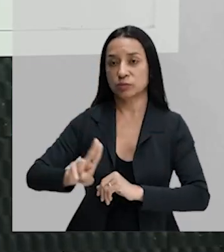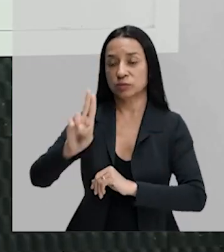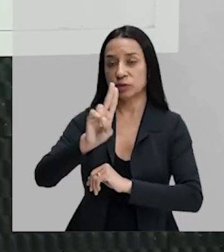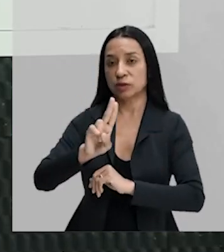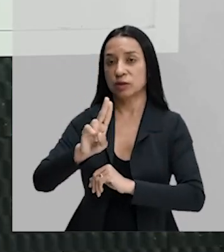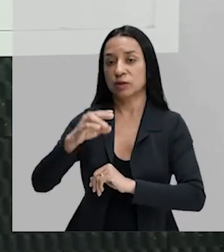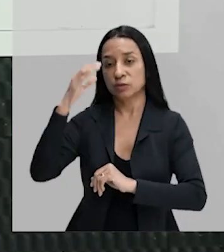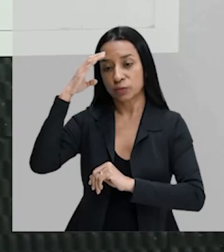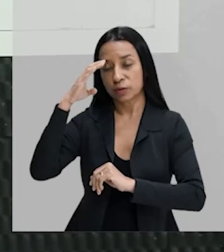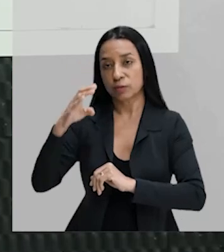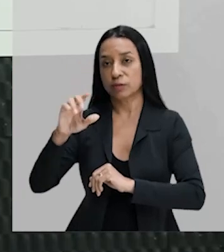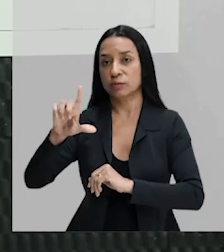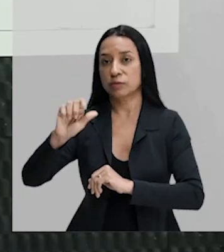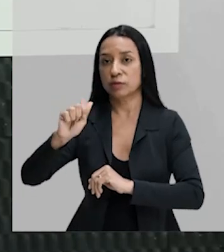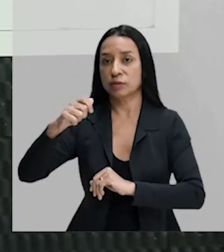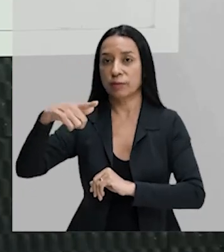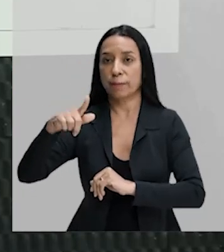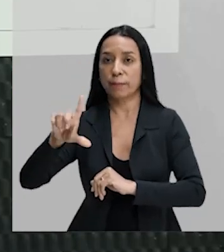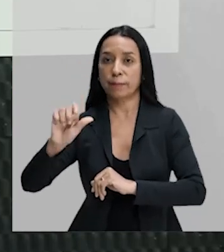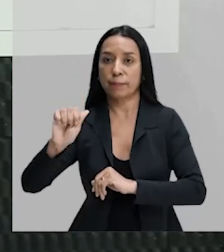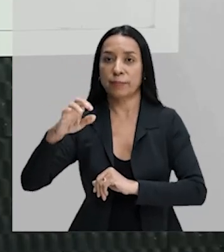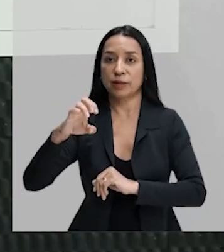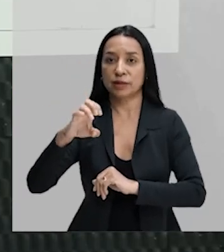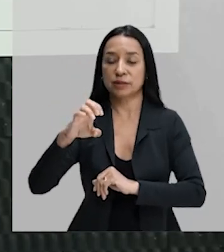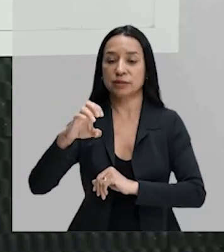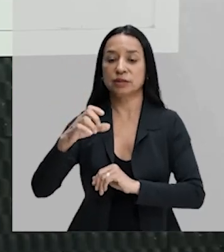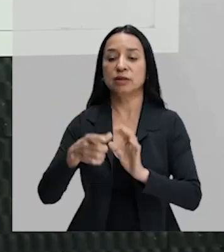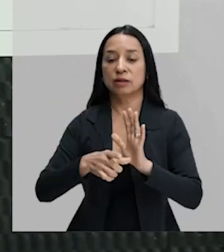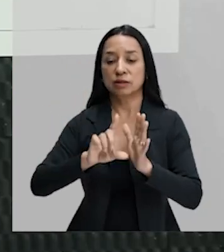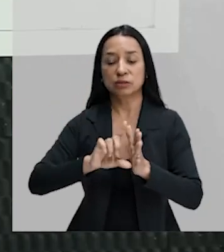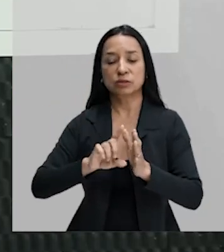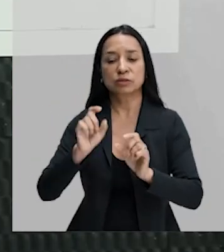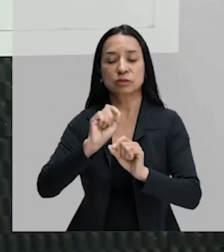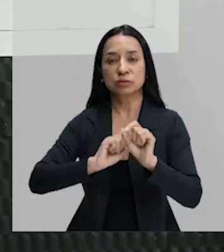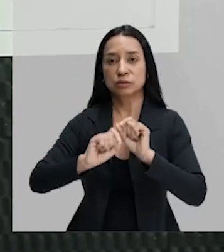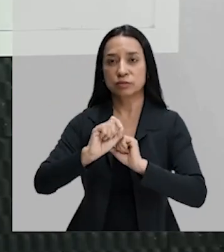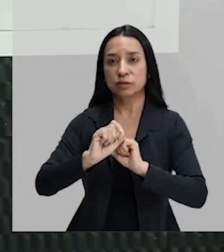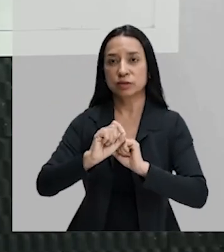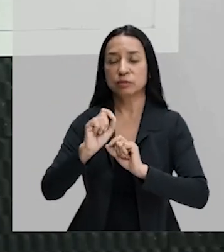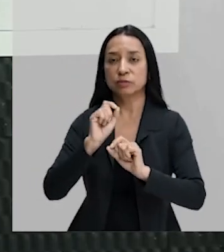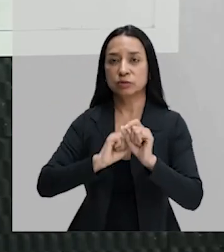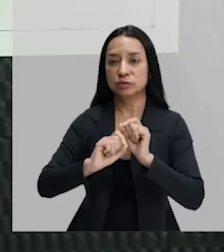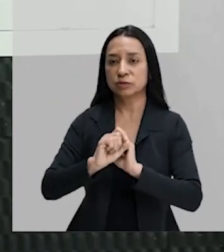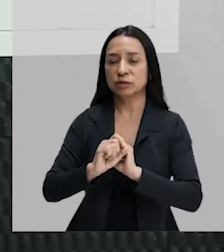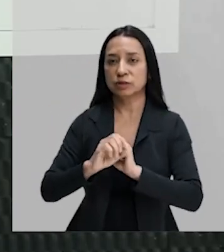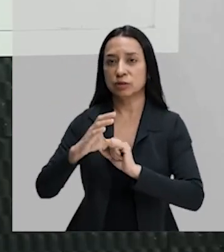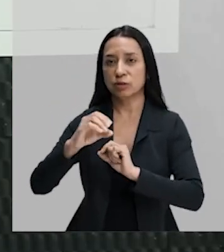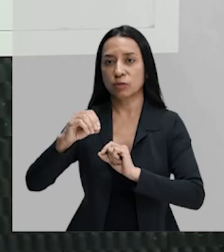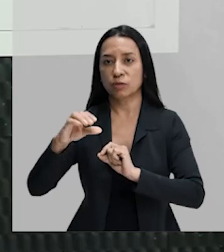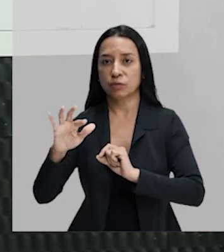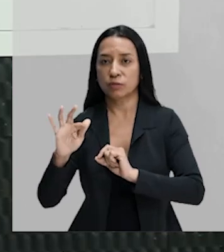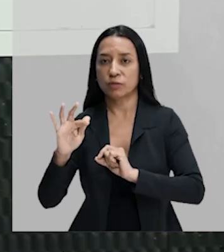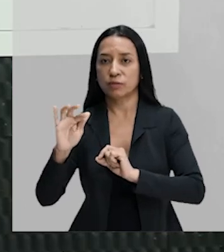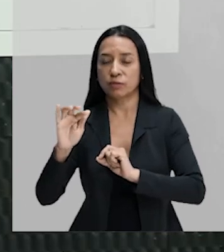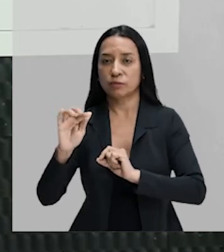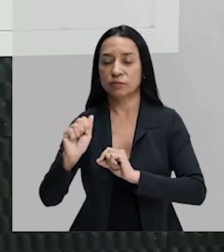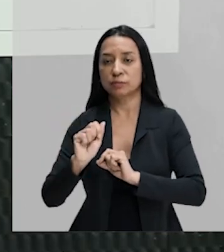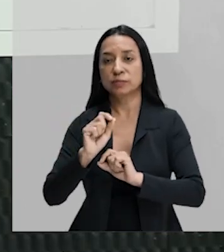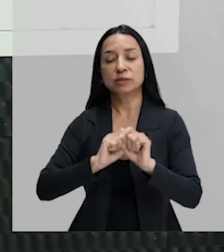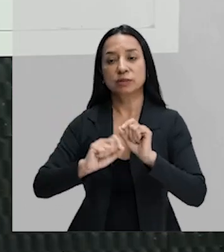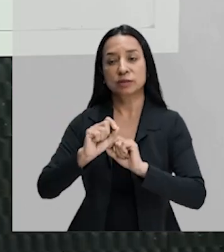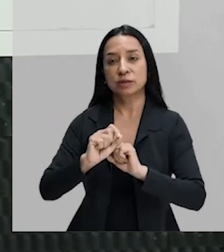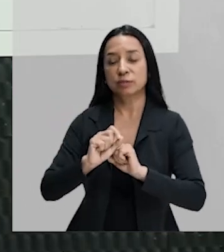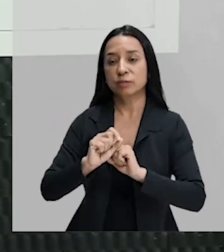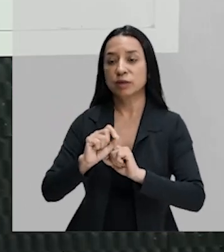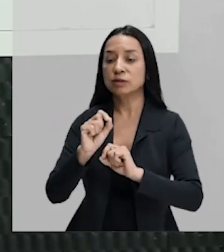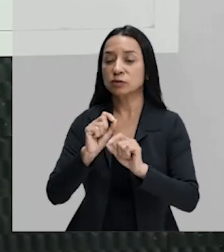de La Paz antes disso nós falamos de cofator falamos de menor complementar que são elementos que